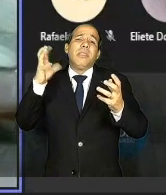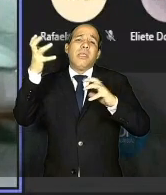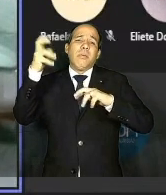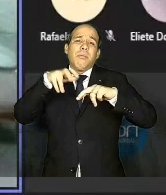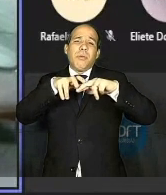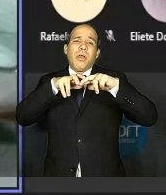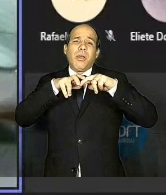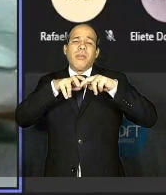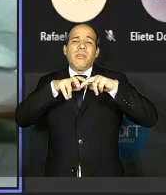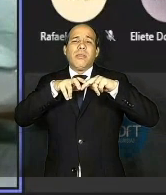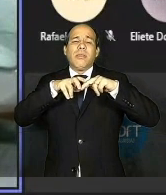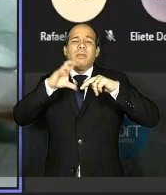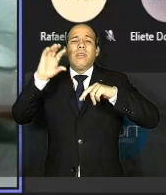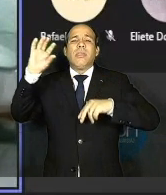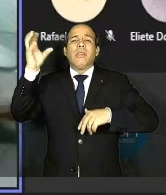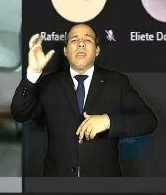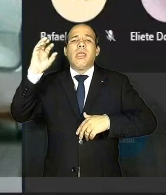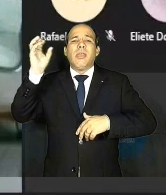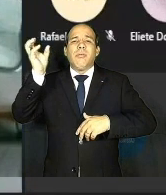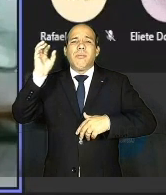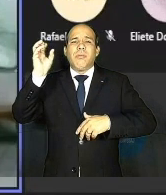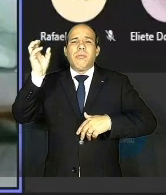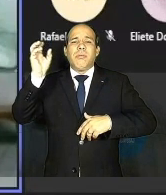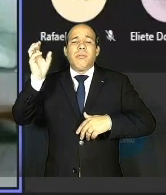Então, ainda que tenha sido por algum evento